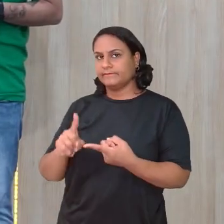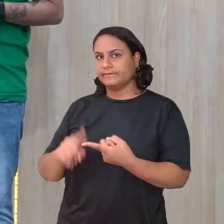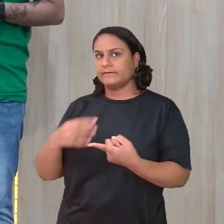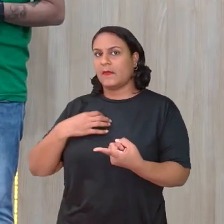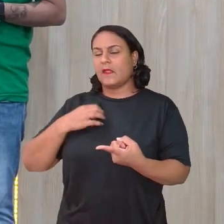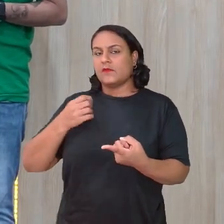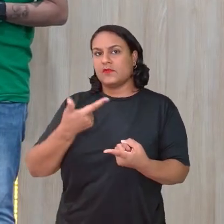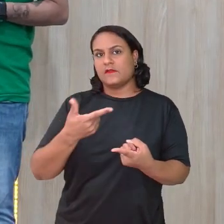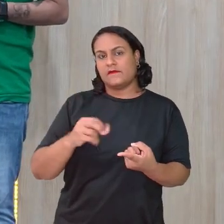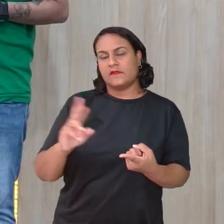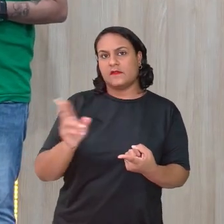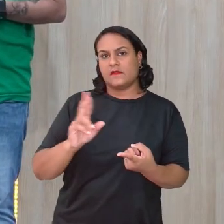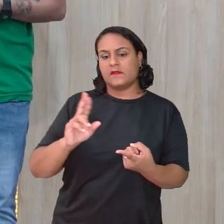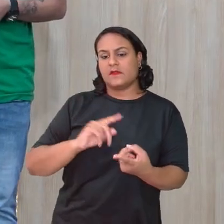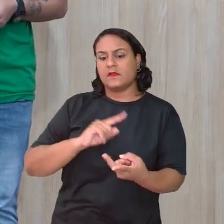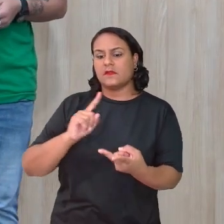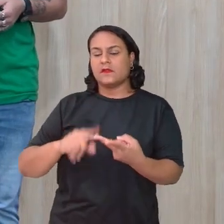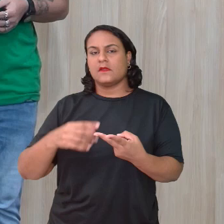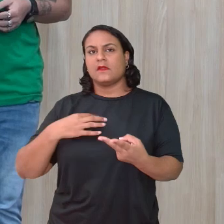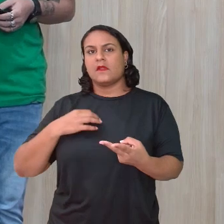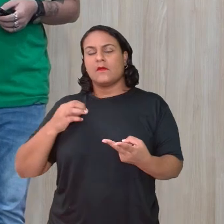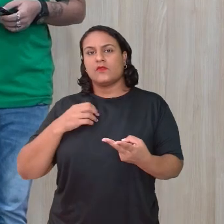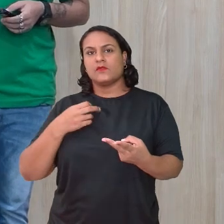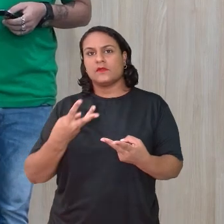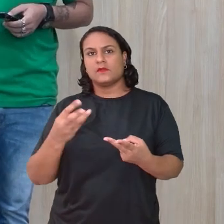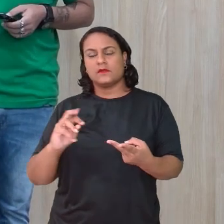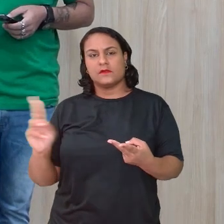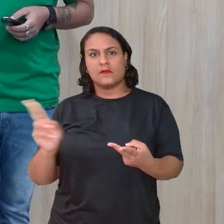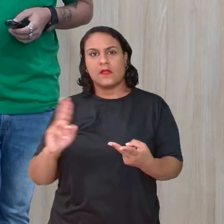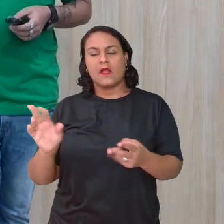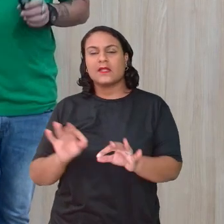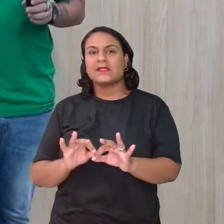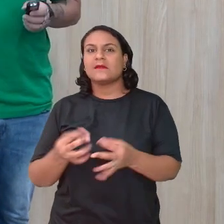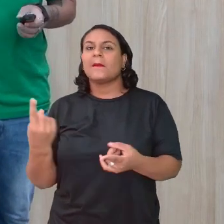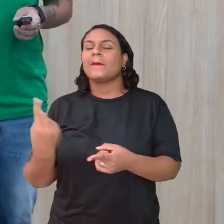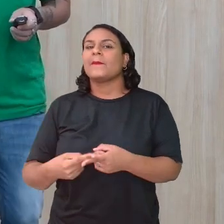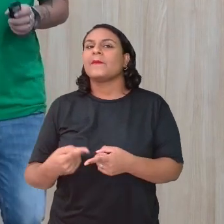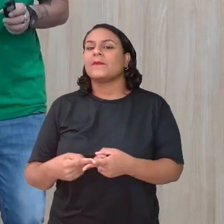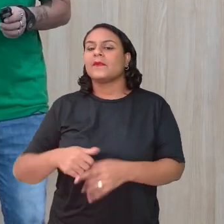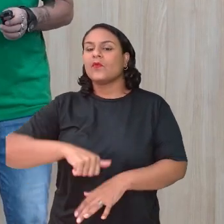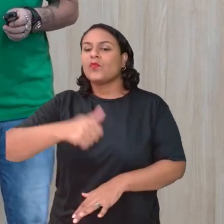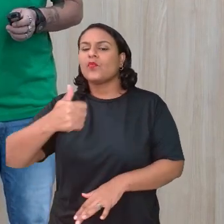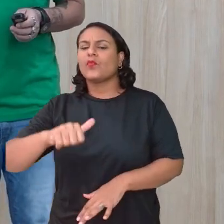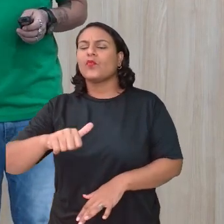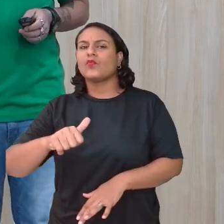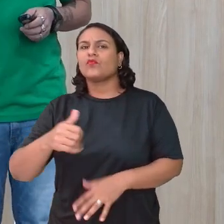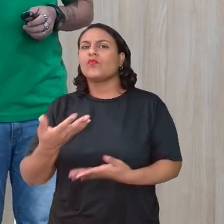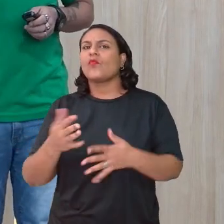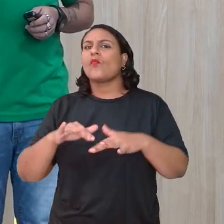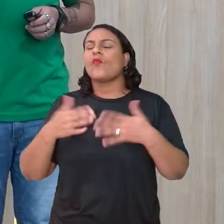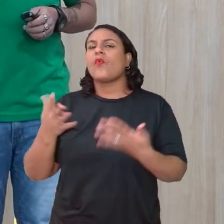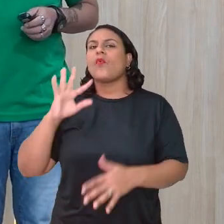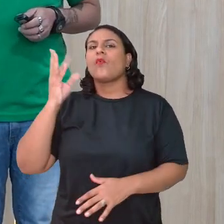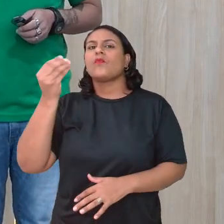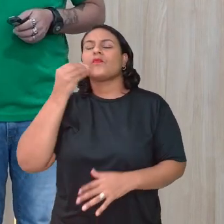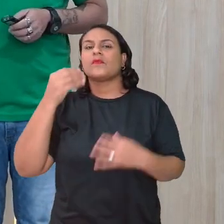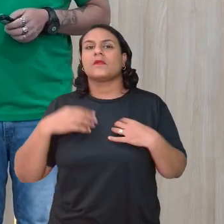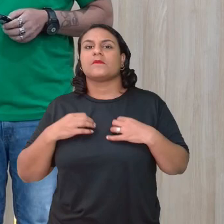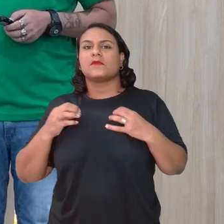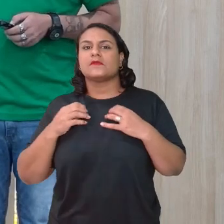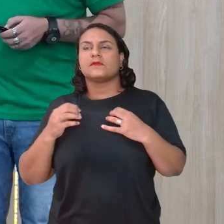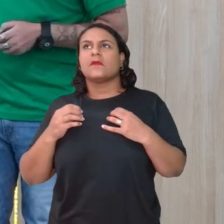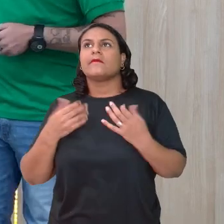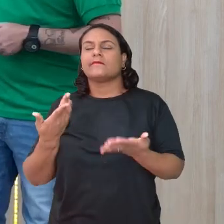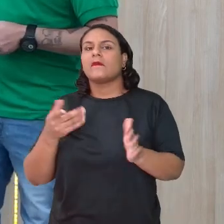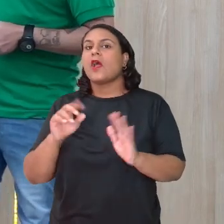de R$20 e ele vem das blusas de R$30, simplesmente porque eu estou querendo avaliar qual é a probabilidade da blusa custar